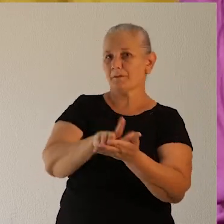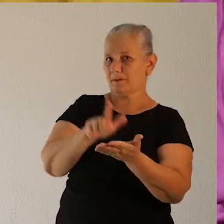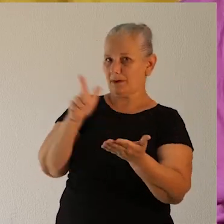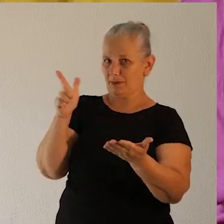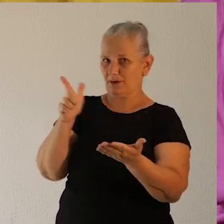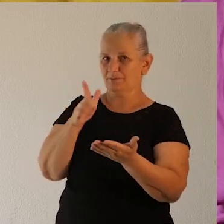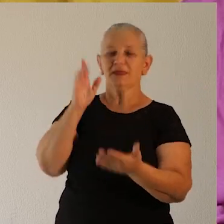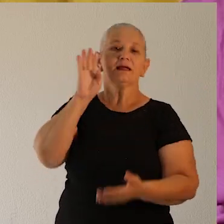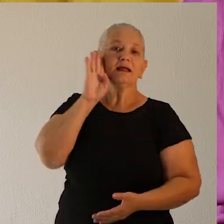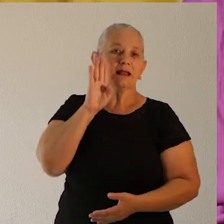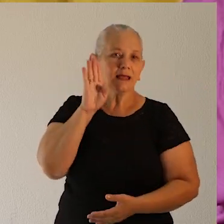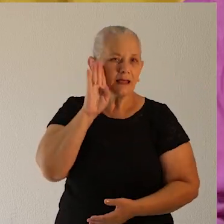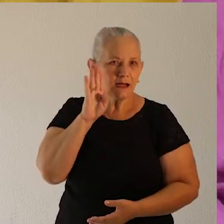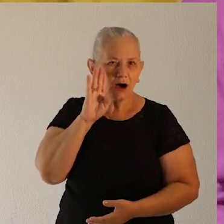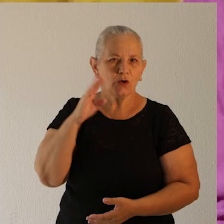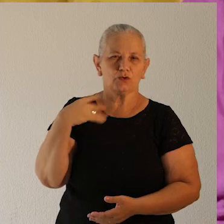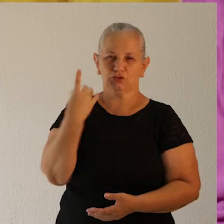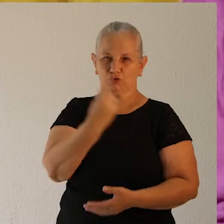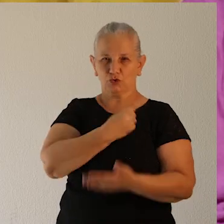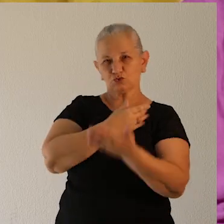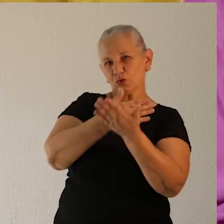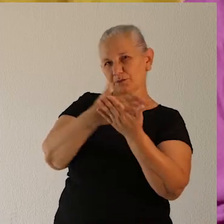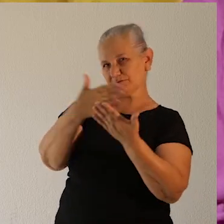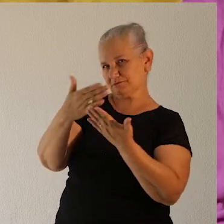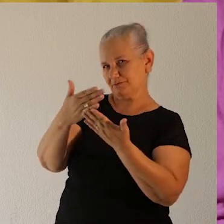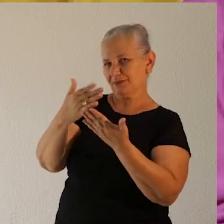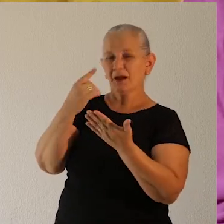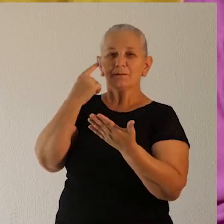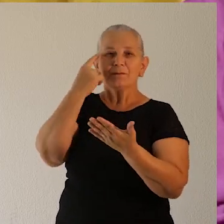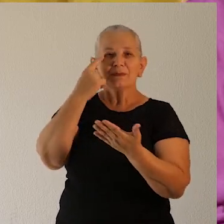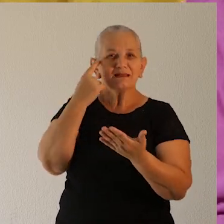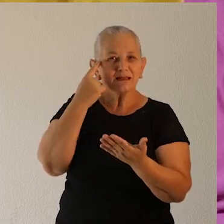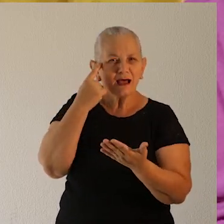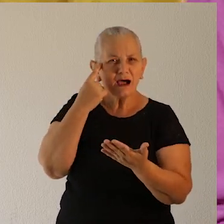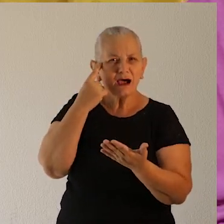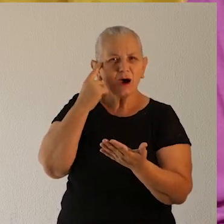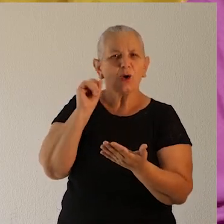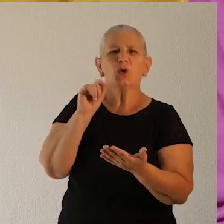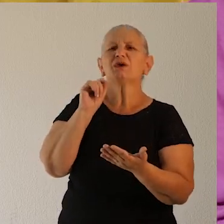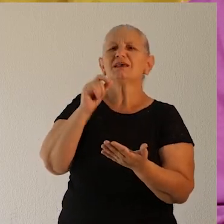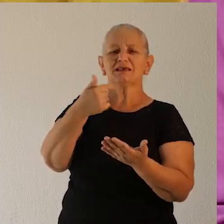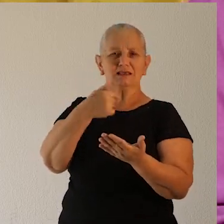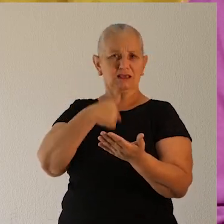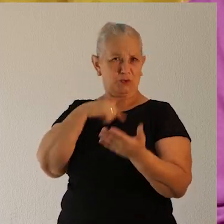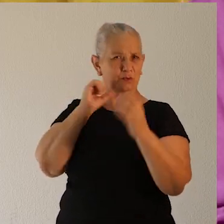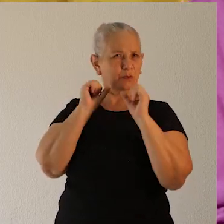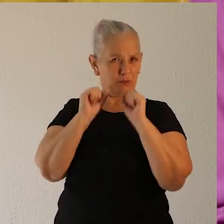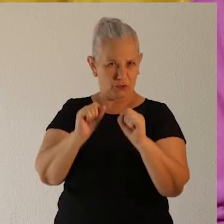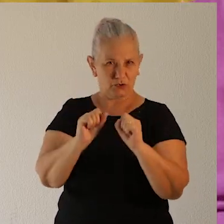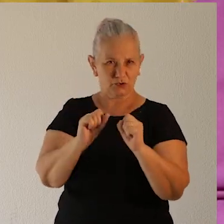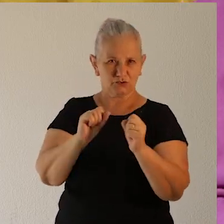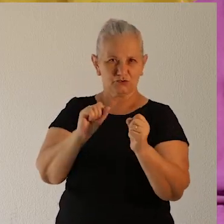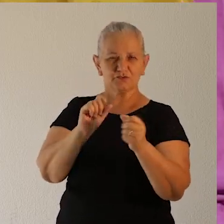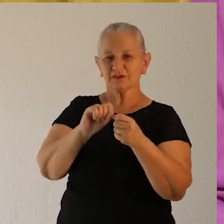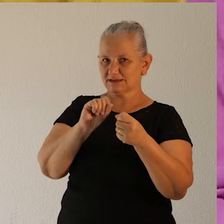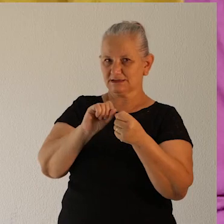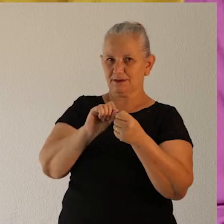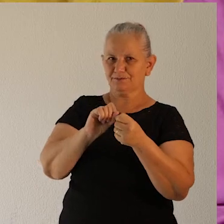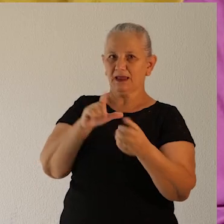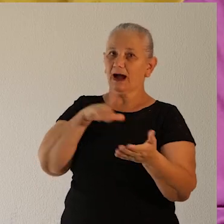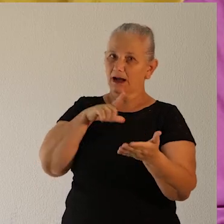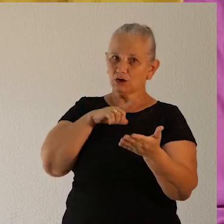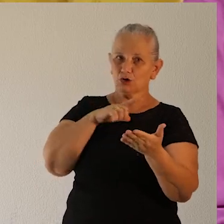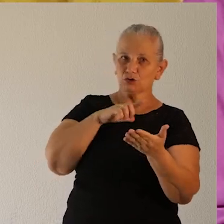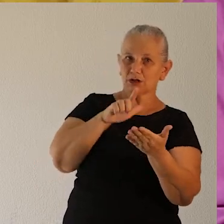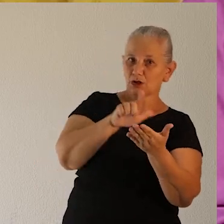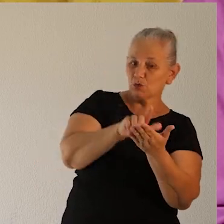é legal a gente começar a pensar o que eu posso fazer. Olha, eu tenho jornal, eu posso ler o jornal eletrônico, eu posso